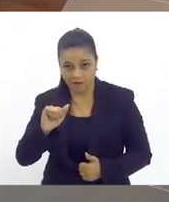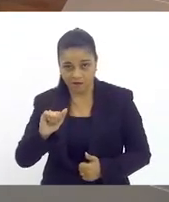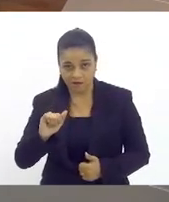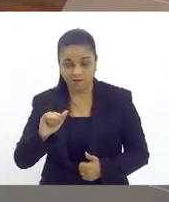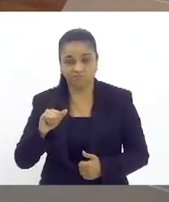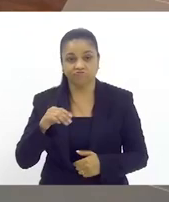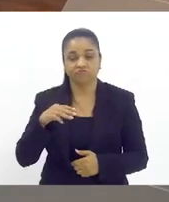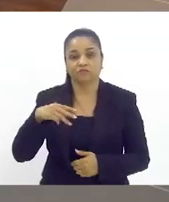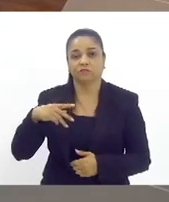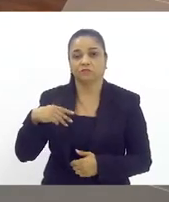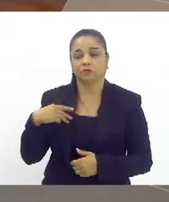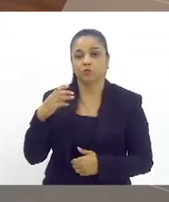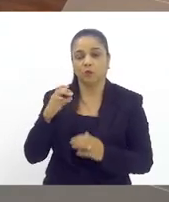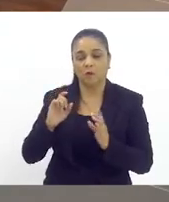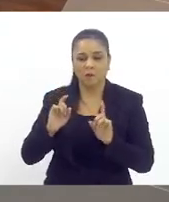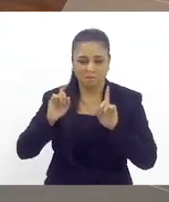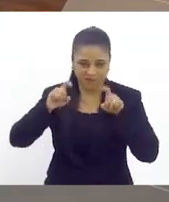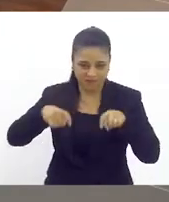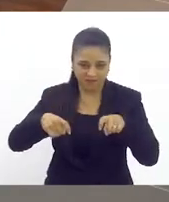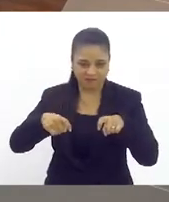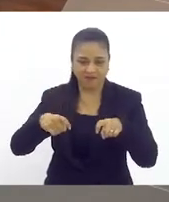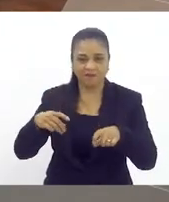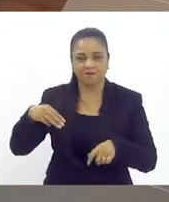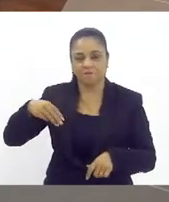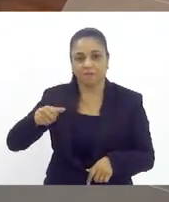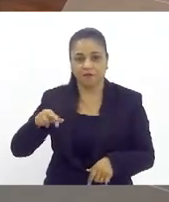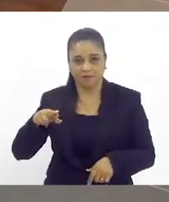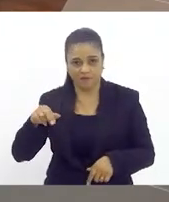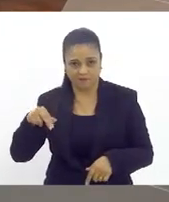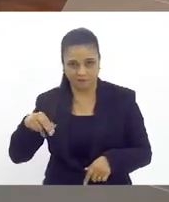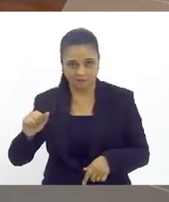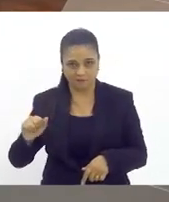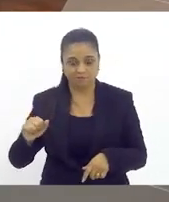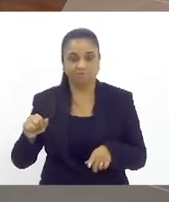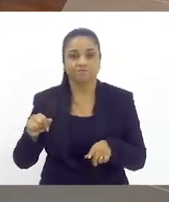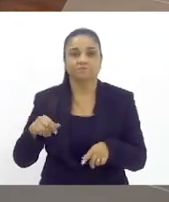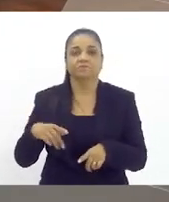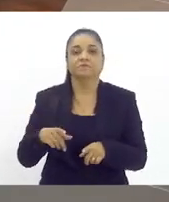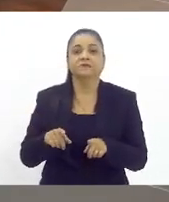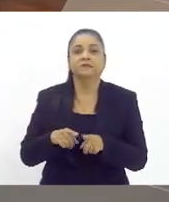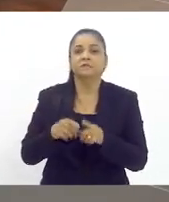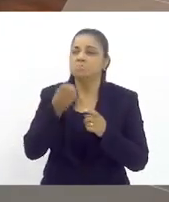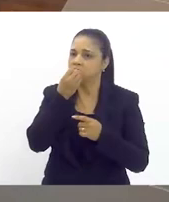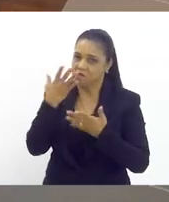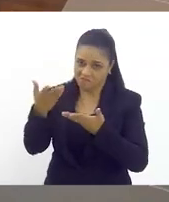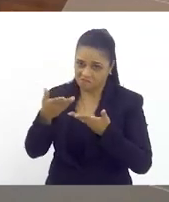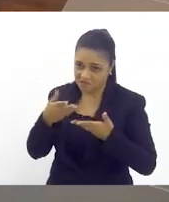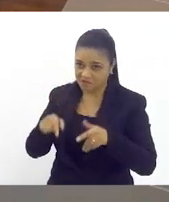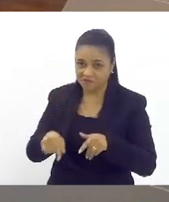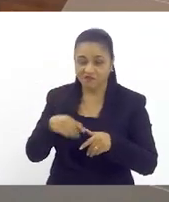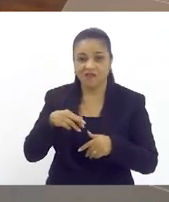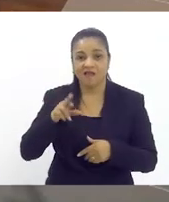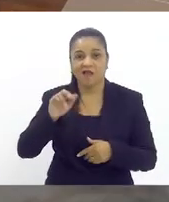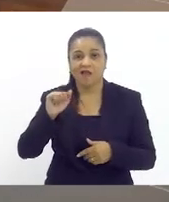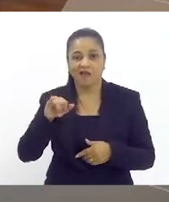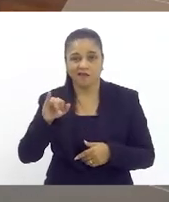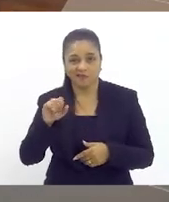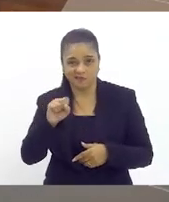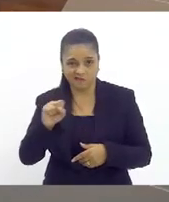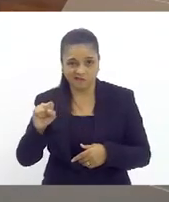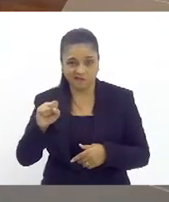Marina do MST Cadê tá lá atrás bem-vinda a Raísa Vieira